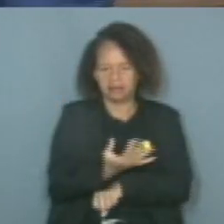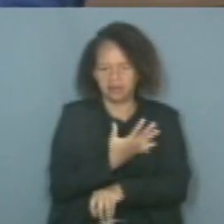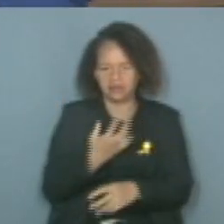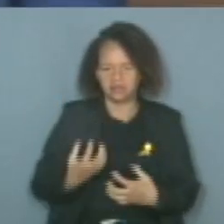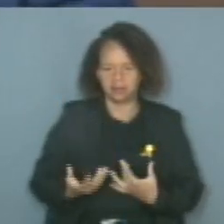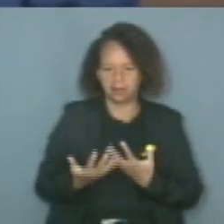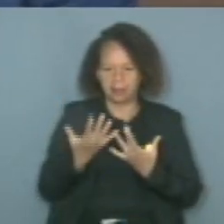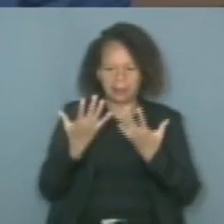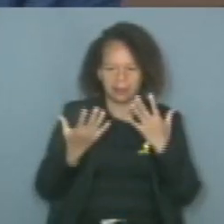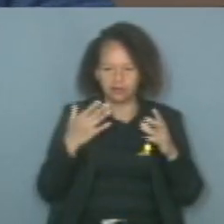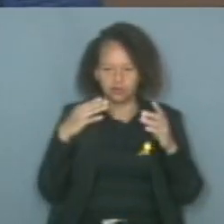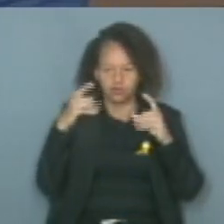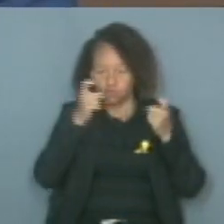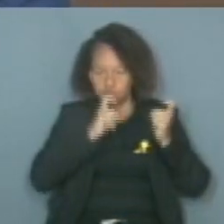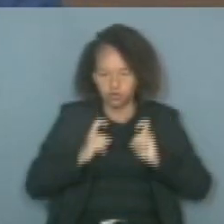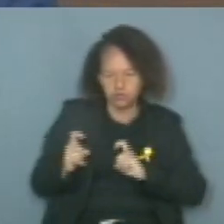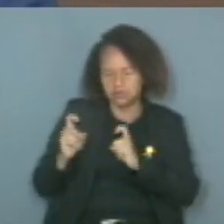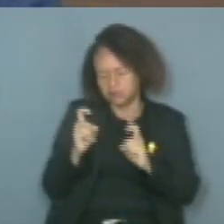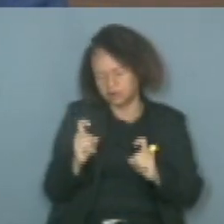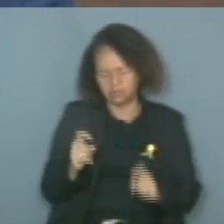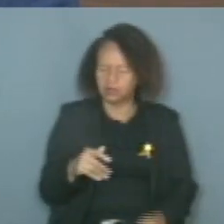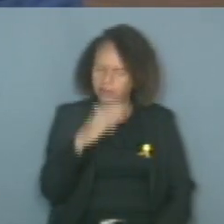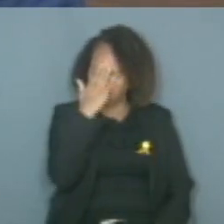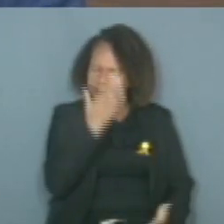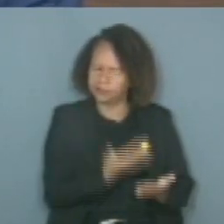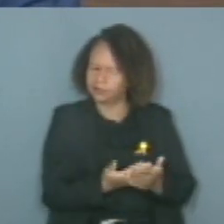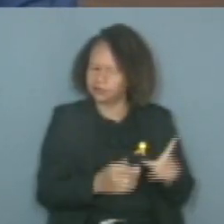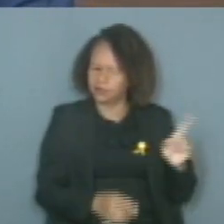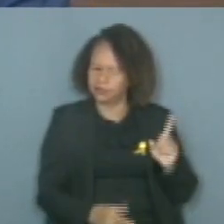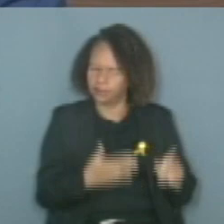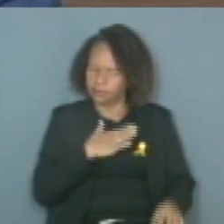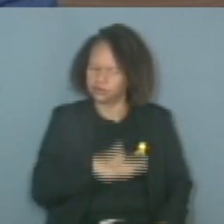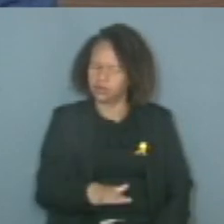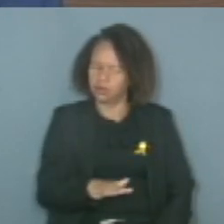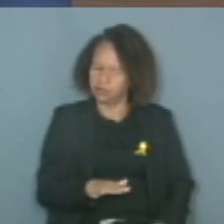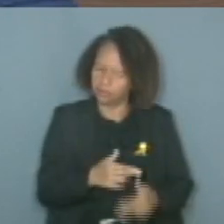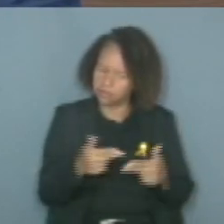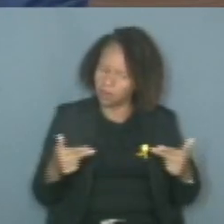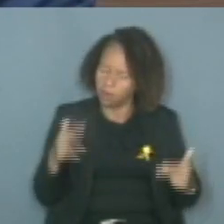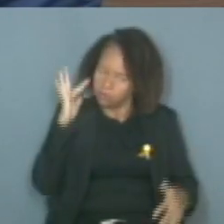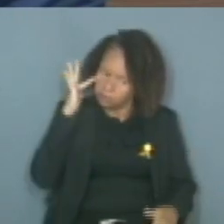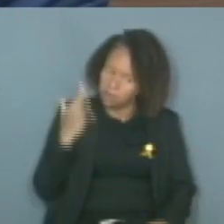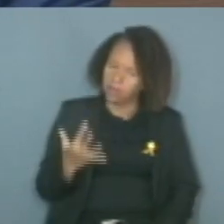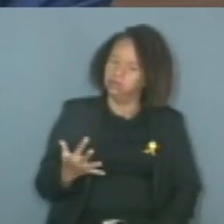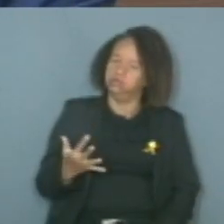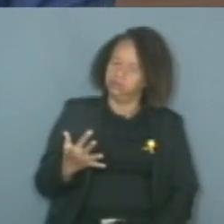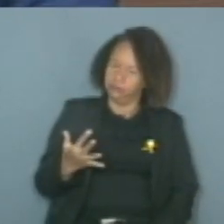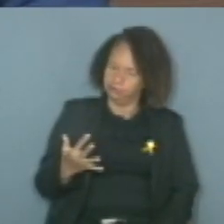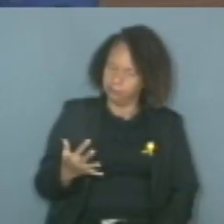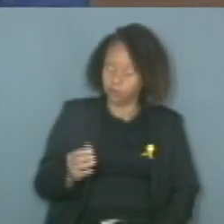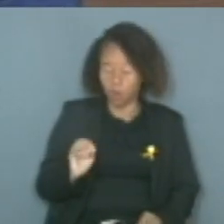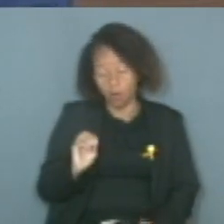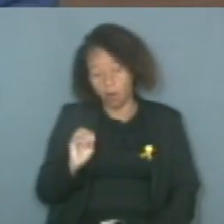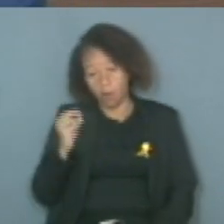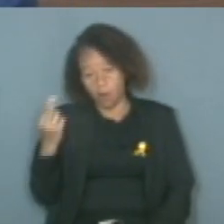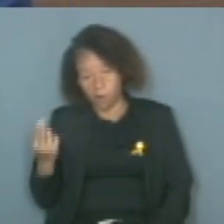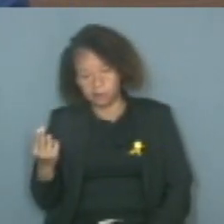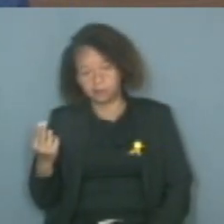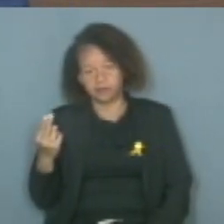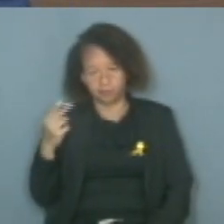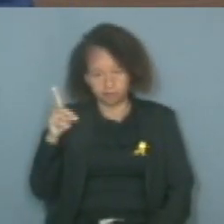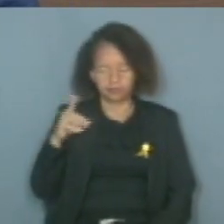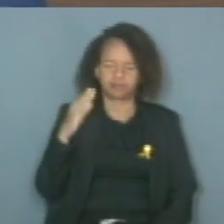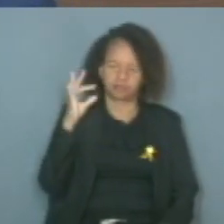acalorado, de discussão. Eu creio que a senhora não ia gostar, ia tomar algumas decisões, ou então chegar até